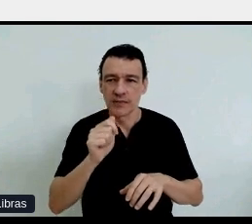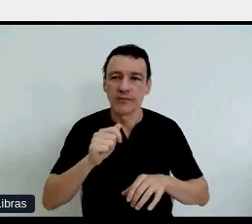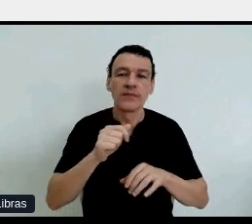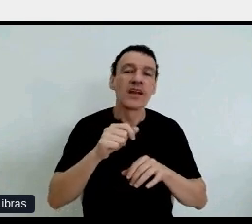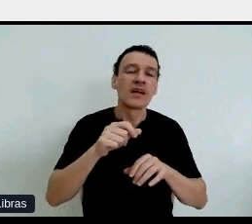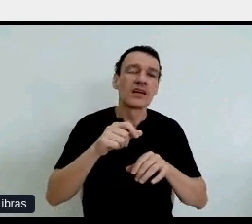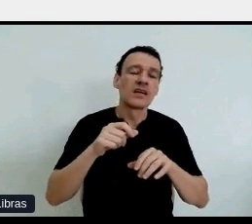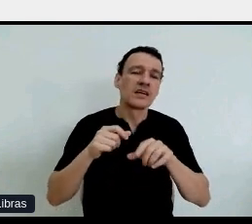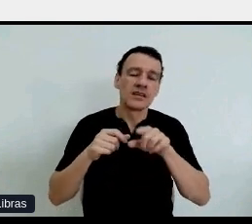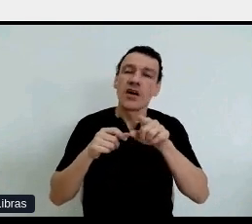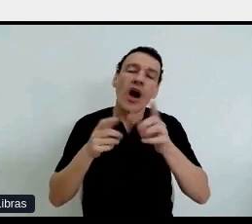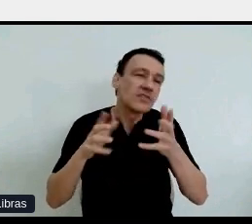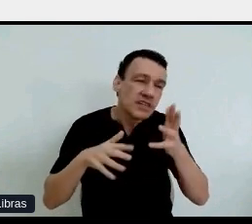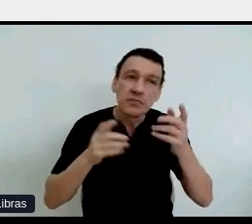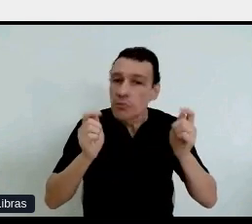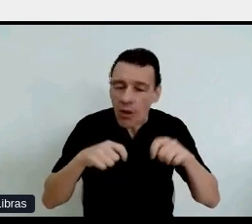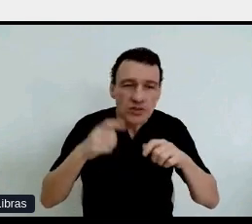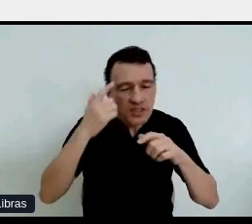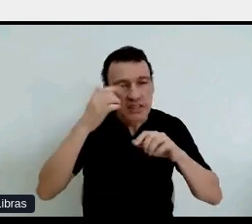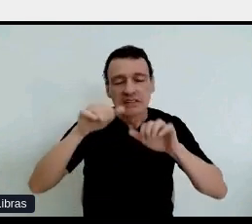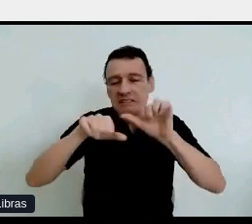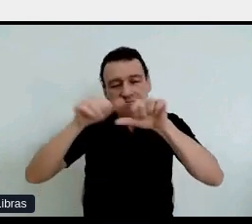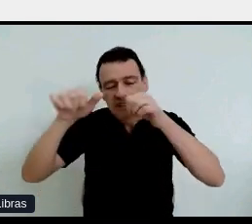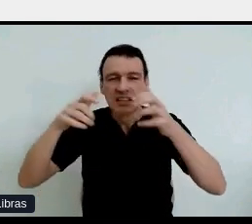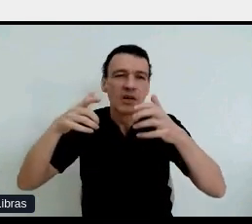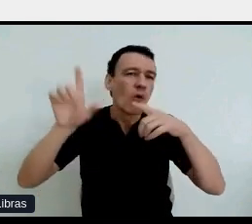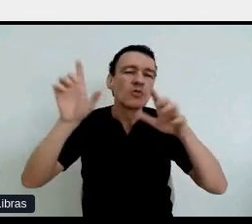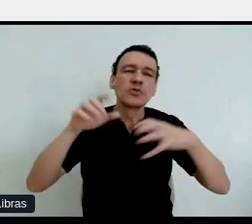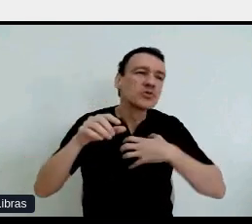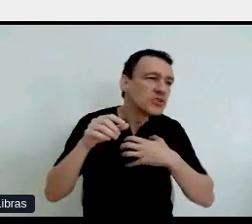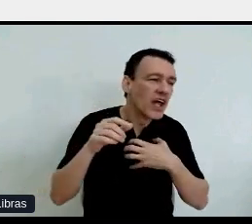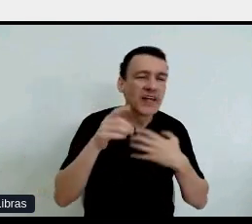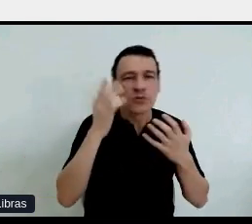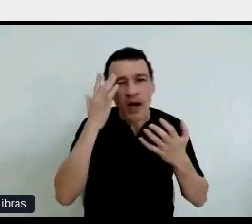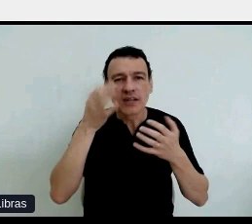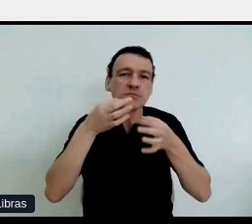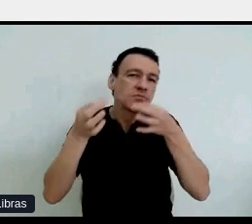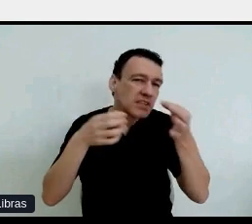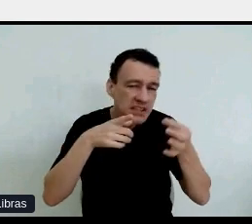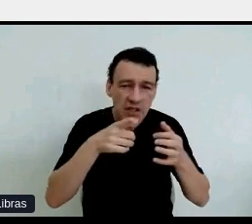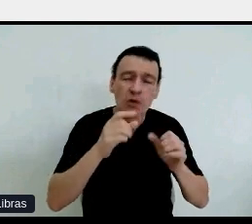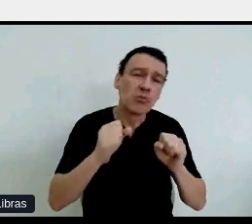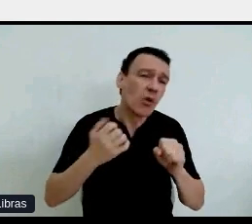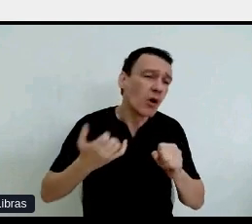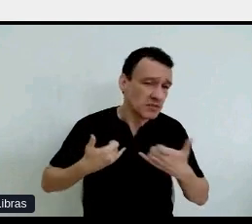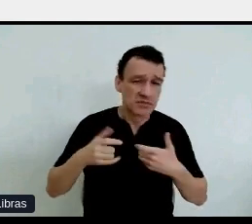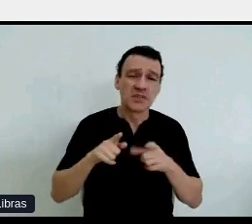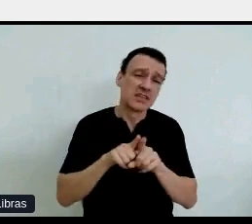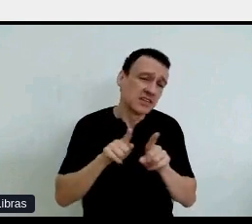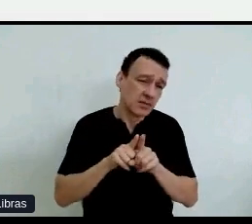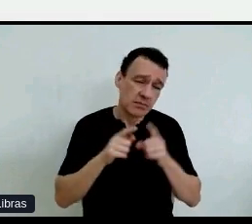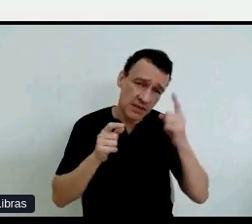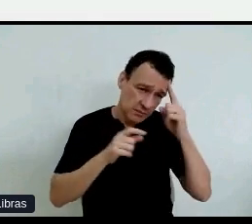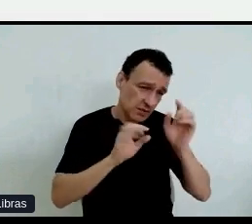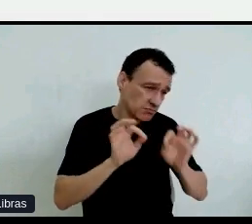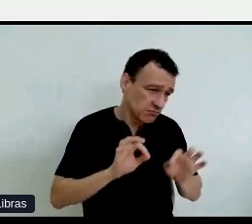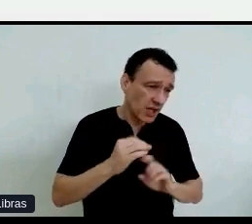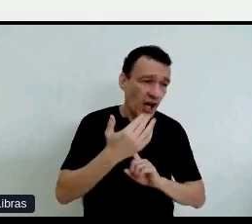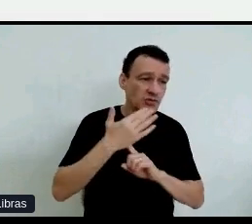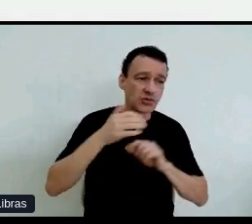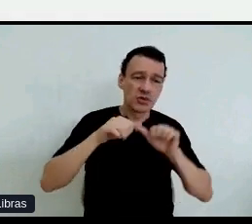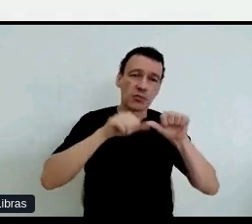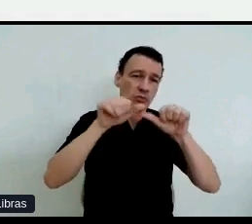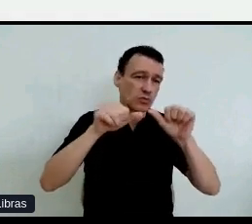forma, né? Tipo, mano, é para ser nosso isso aí, né? E é isso, pessoal. Acho que tipo, o que eu tinha para falar para vocês é isso,